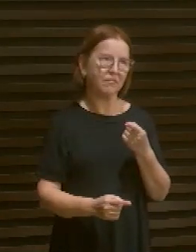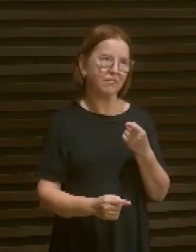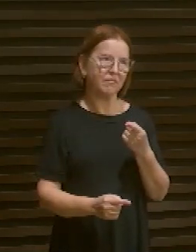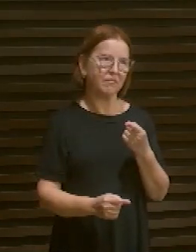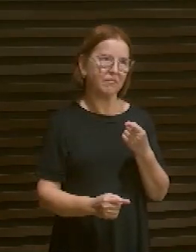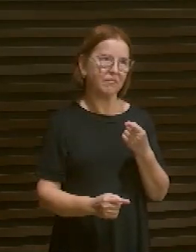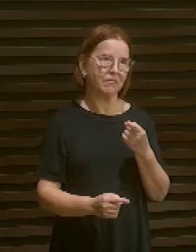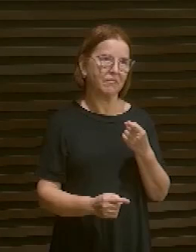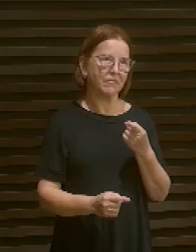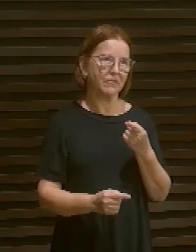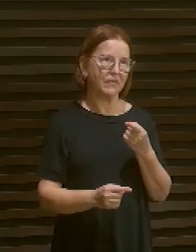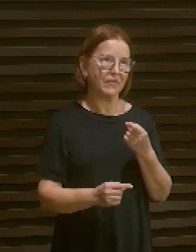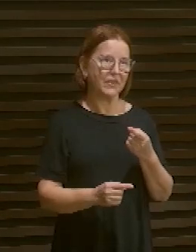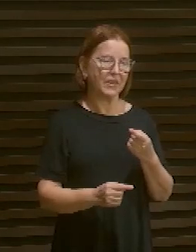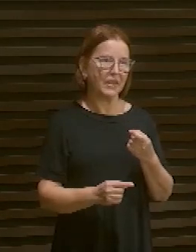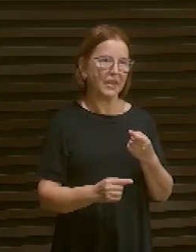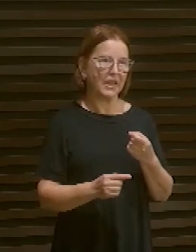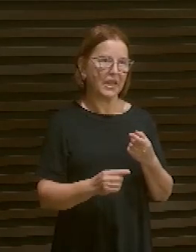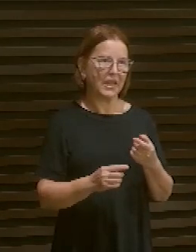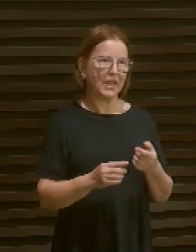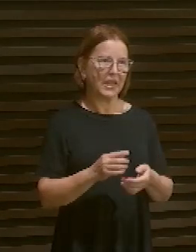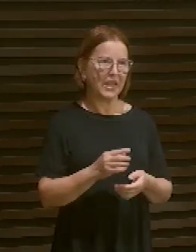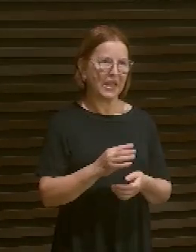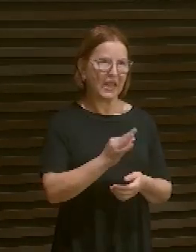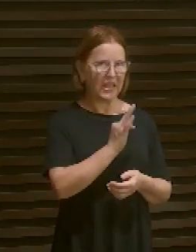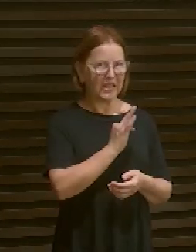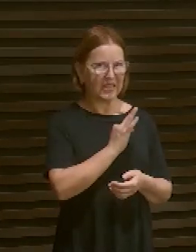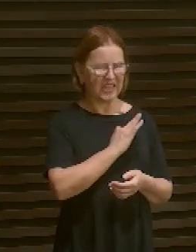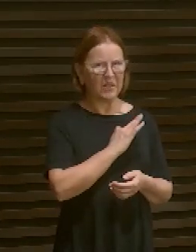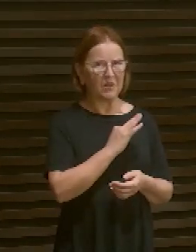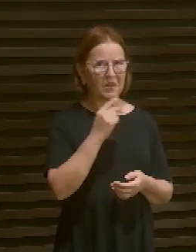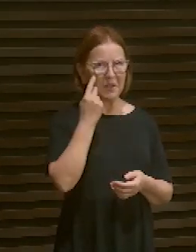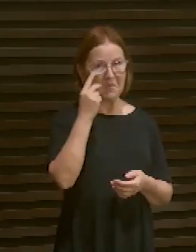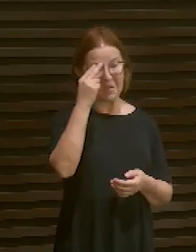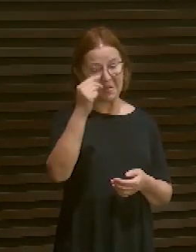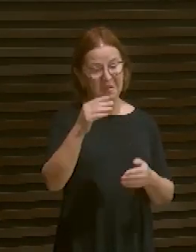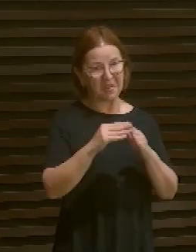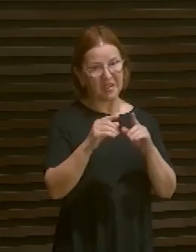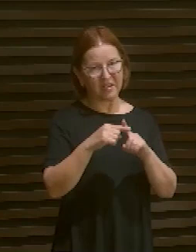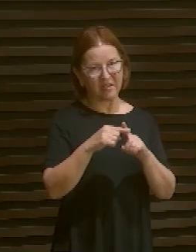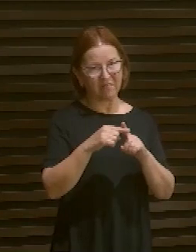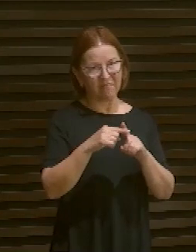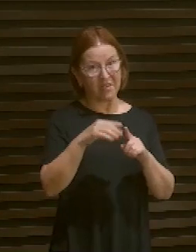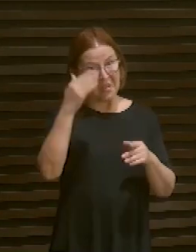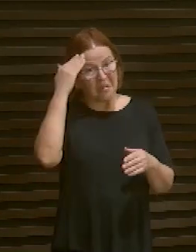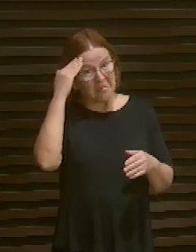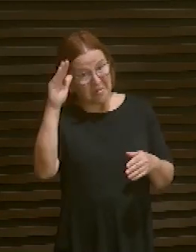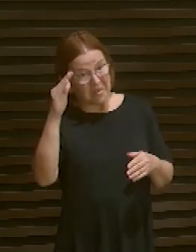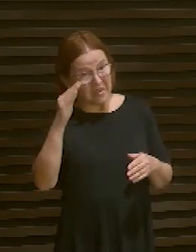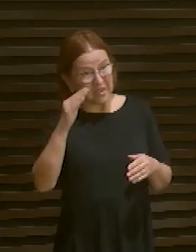dessa tecnologia para a história da igreja. Não sei por quanto tempo o senhor vai